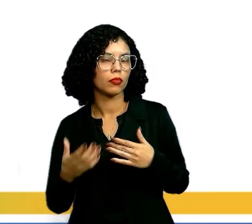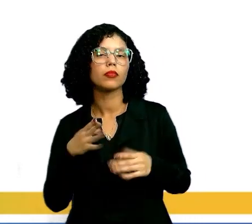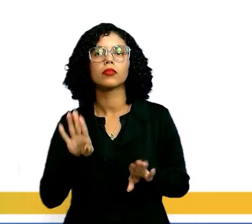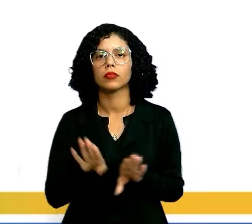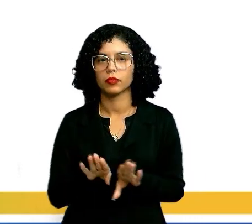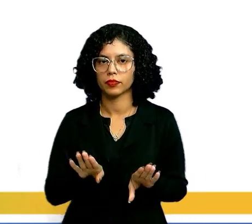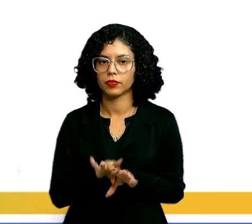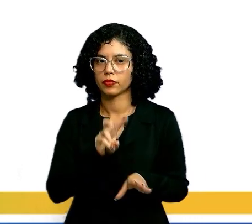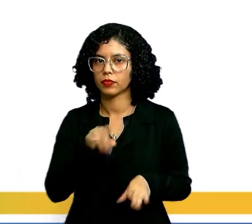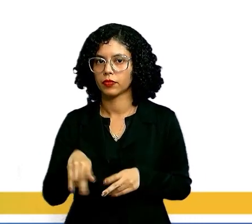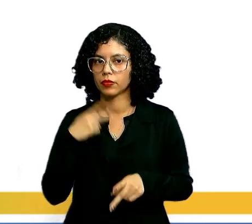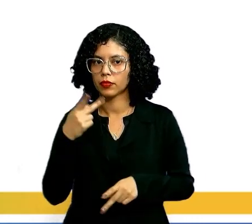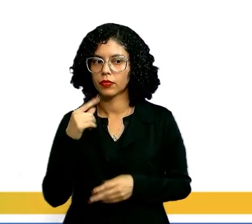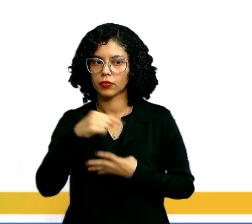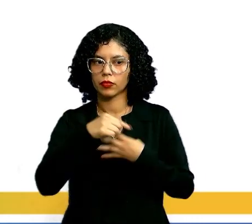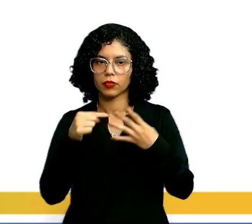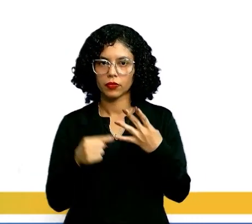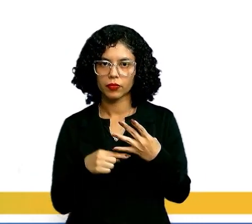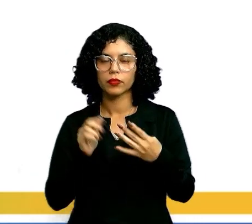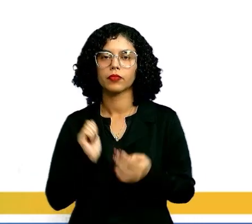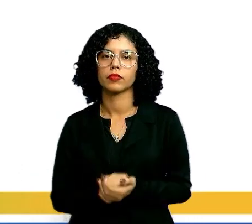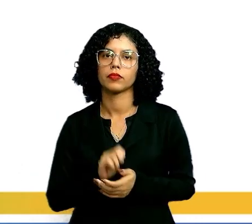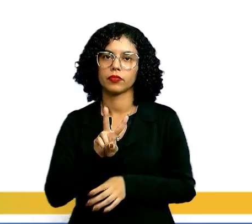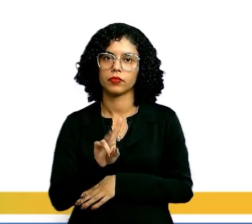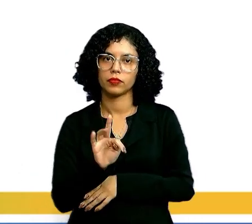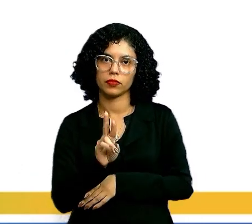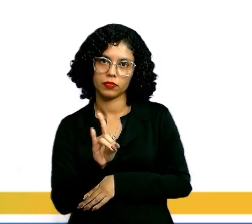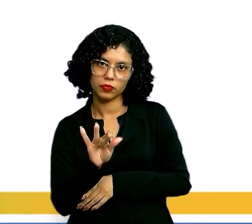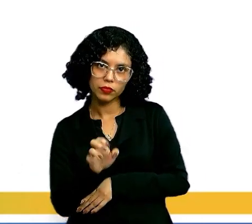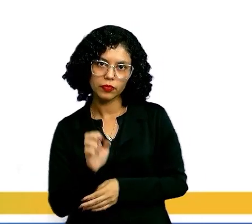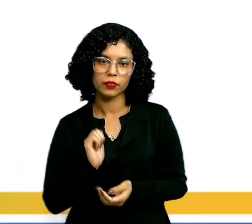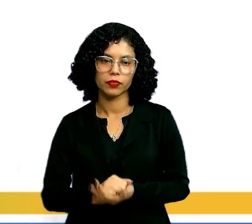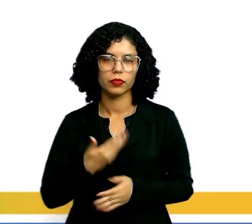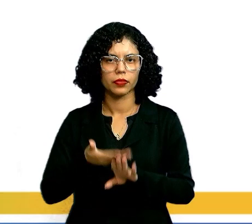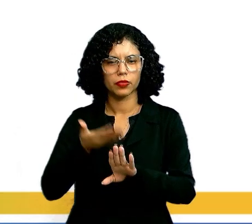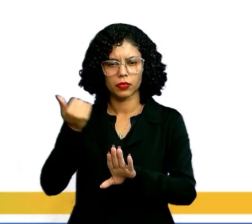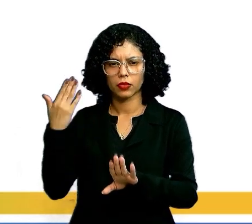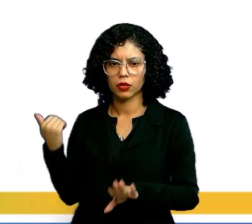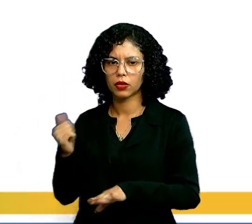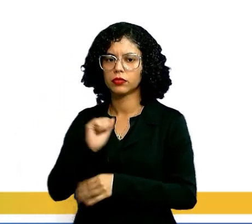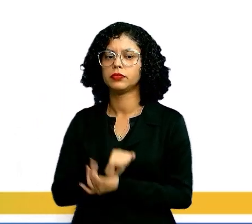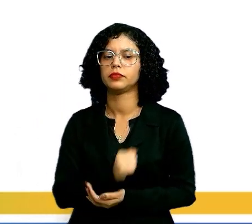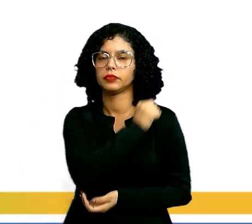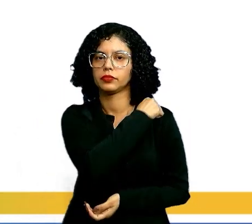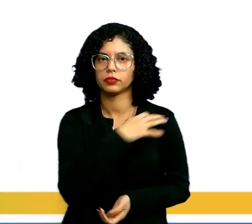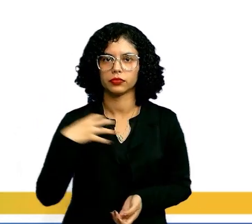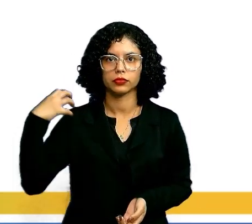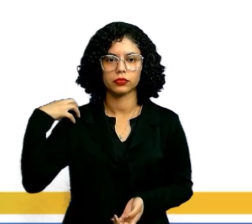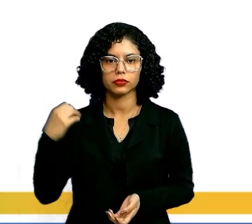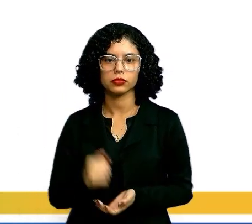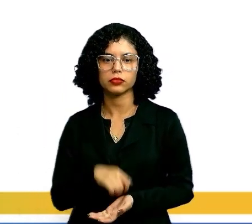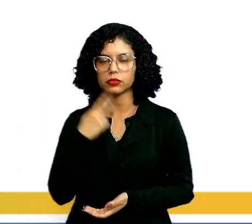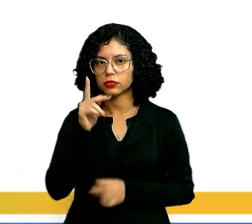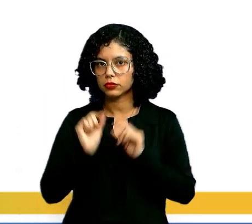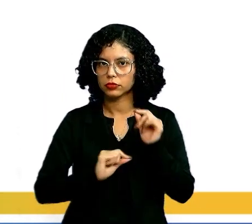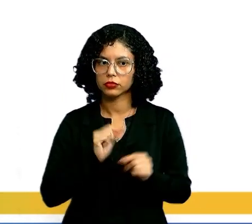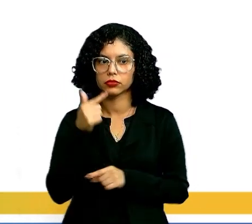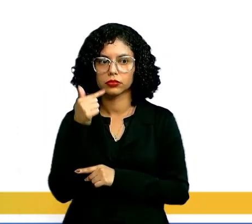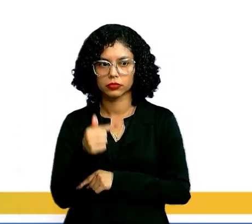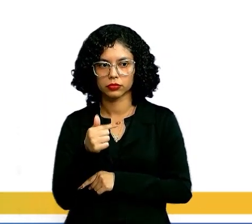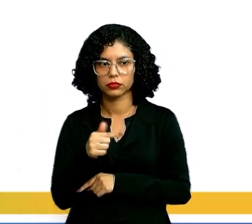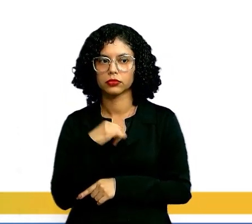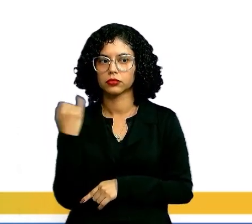vai falar de quatro virtudes e mais tarde o seu discípulo o Aristóteles ele falou em sete